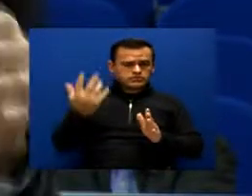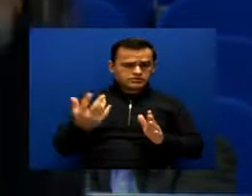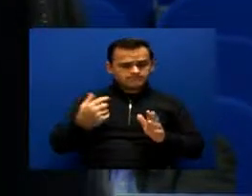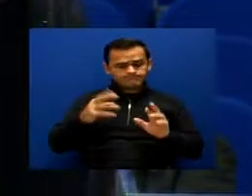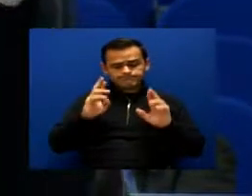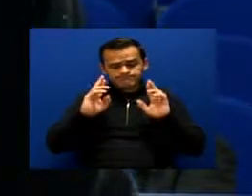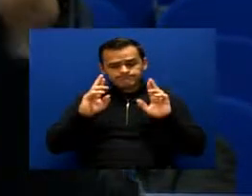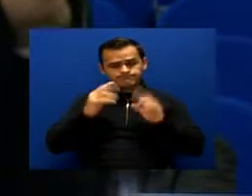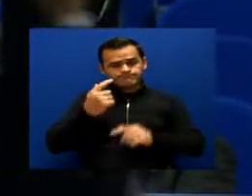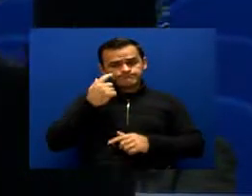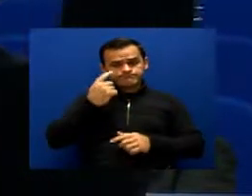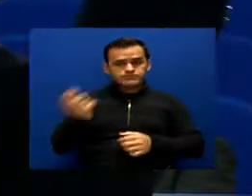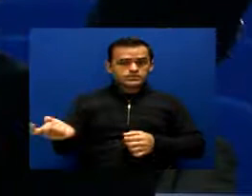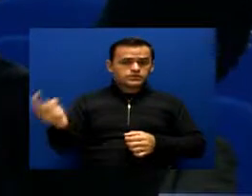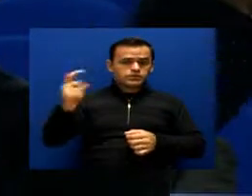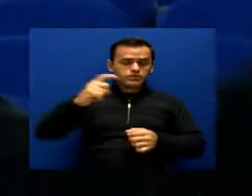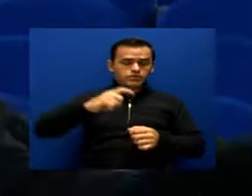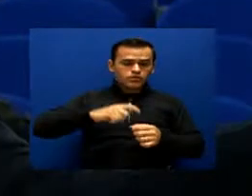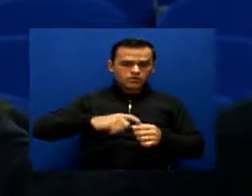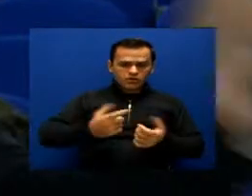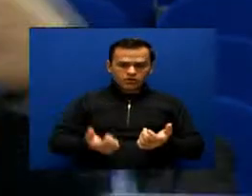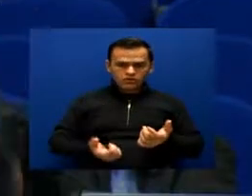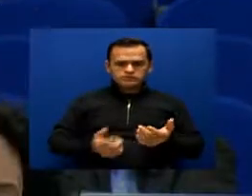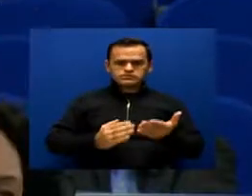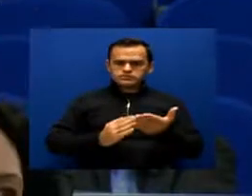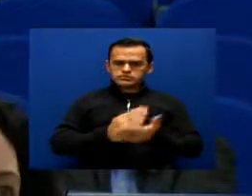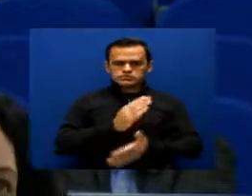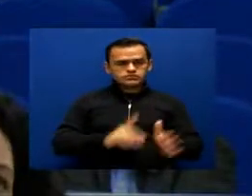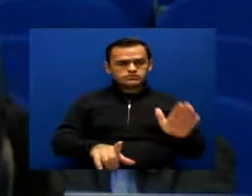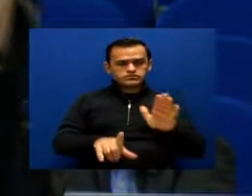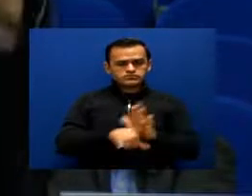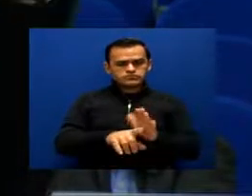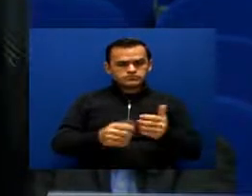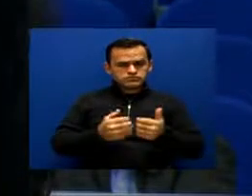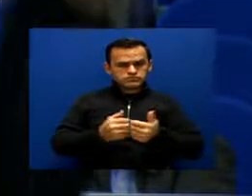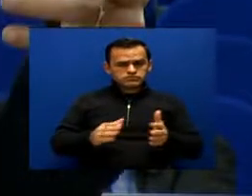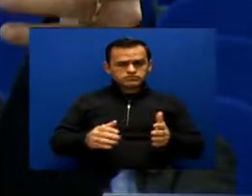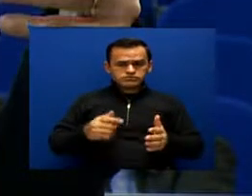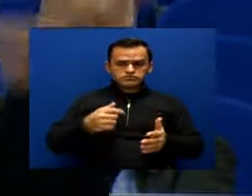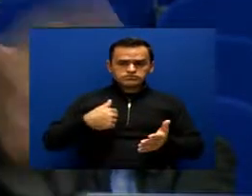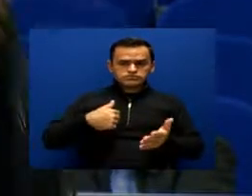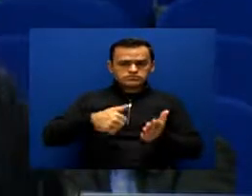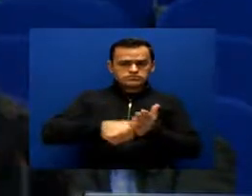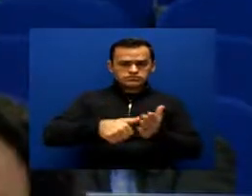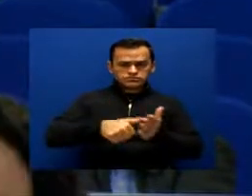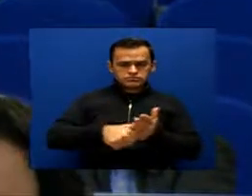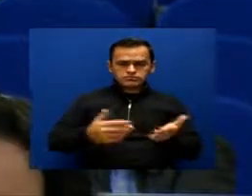torço para que ele venha se transformar numa lei, mas o meu voto vai ser não, e eu justifico a todos que nos